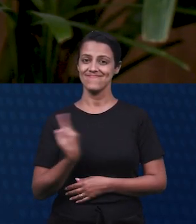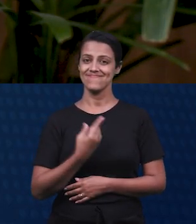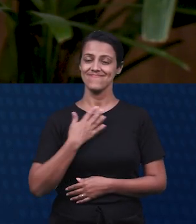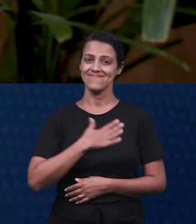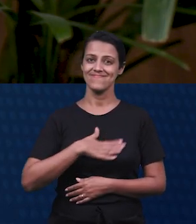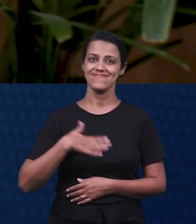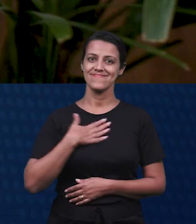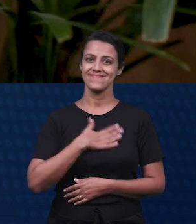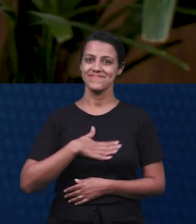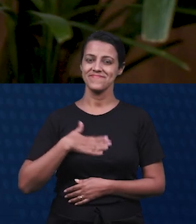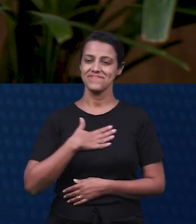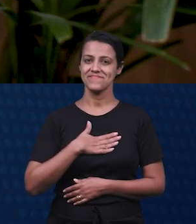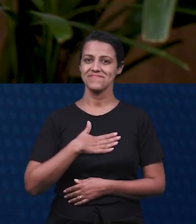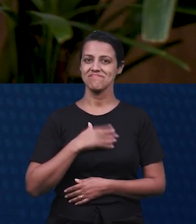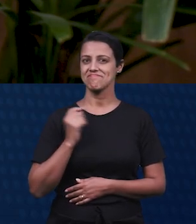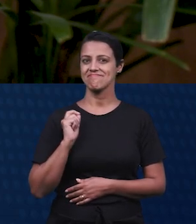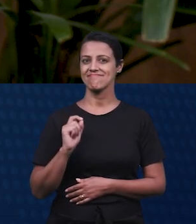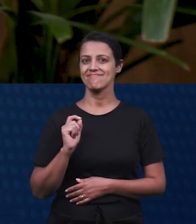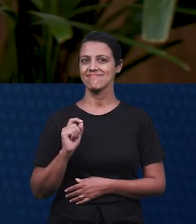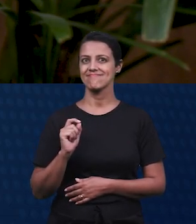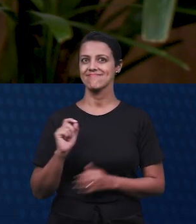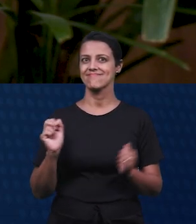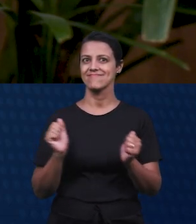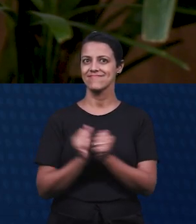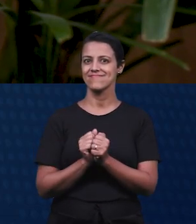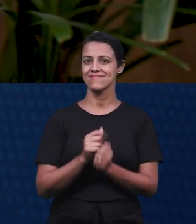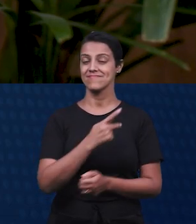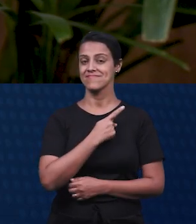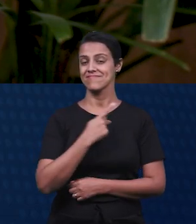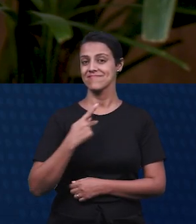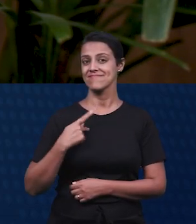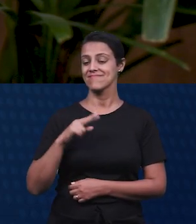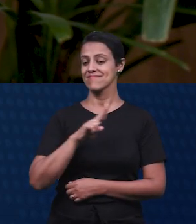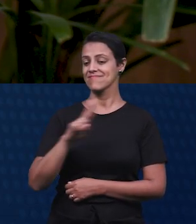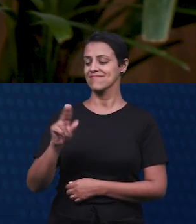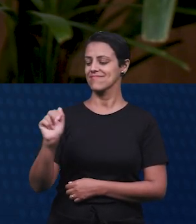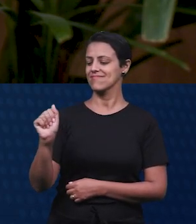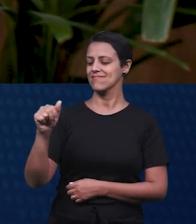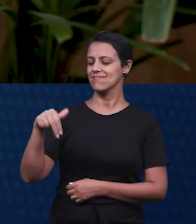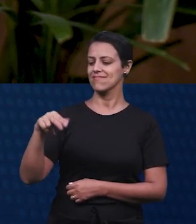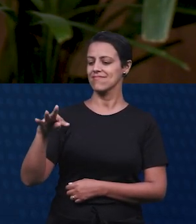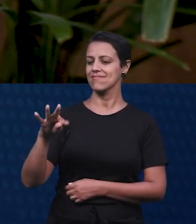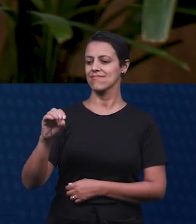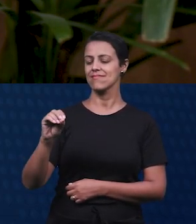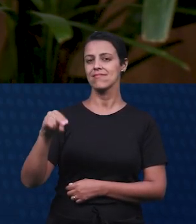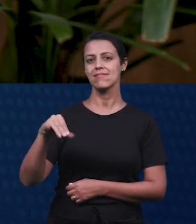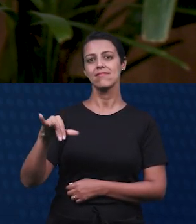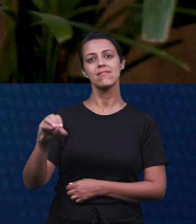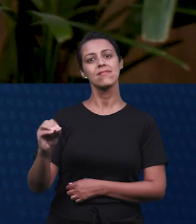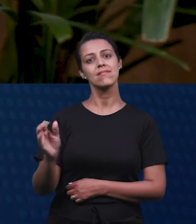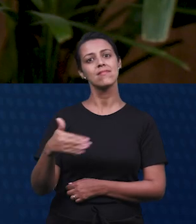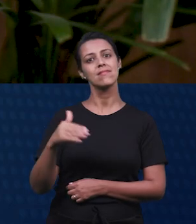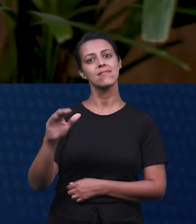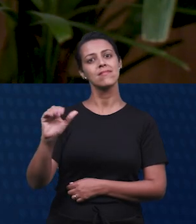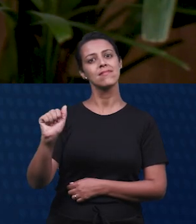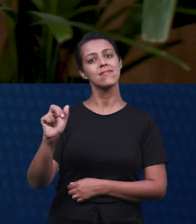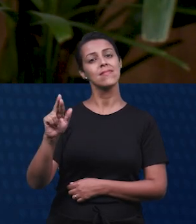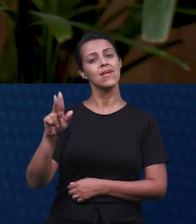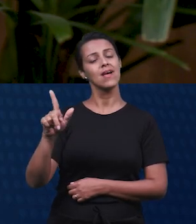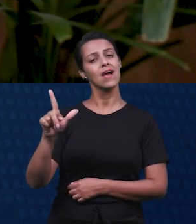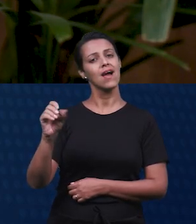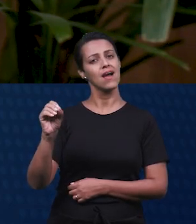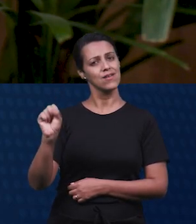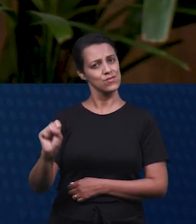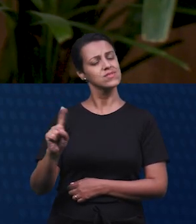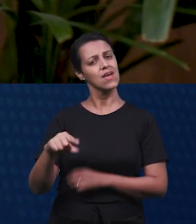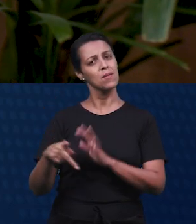ter conosco o pastor Antônio Carlos de Oliveira, que é integrante do Conselho Presbiteral